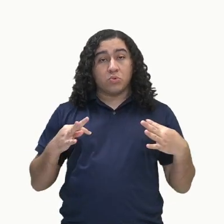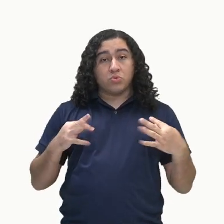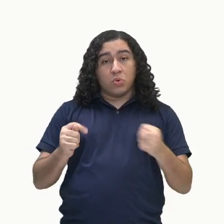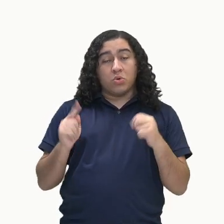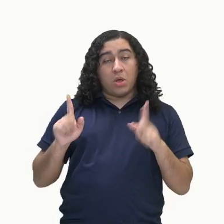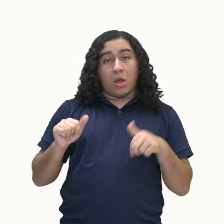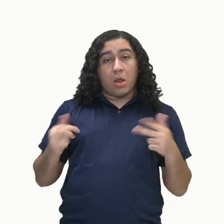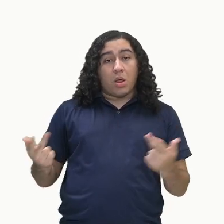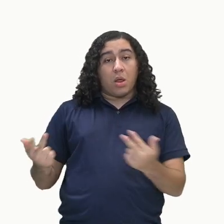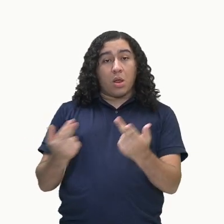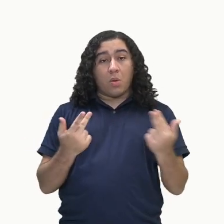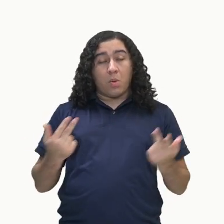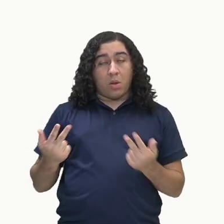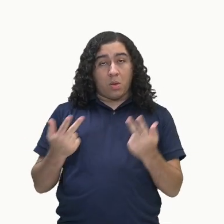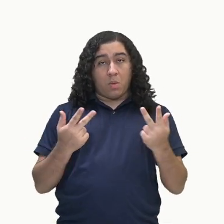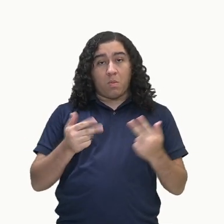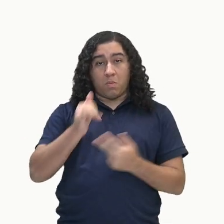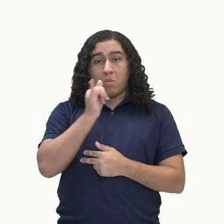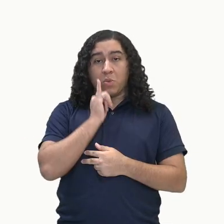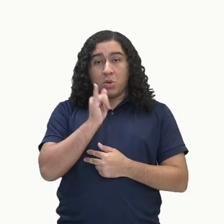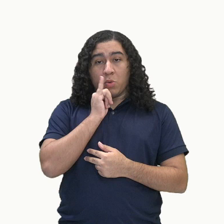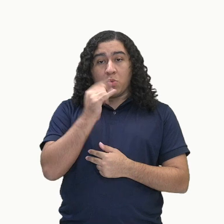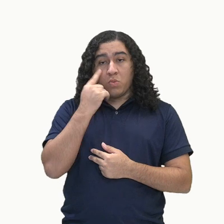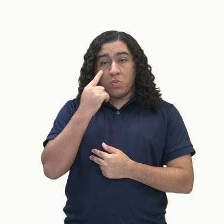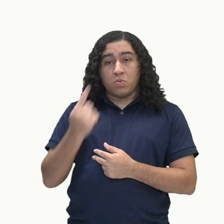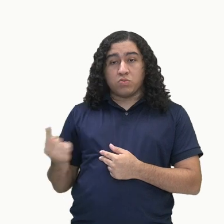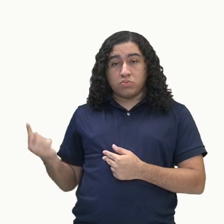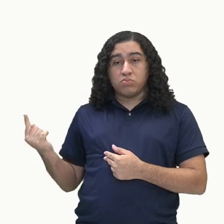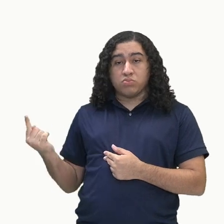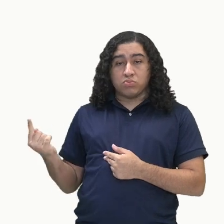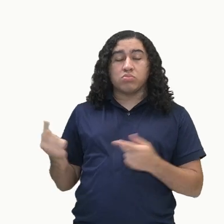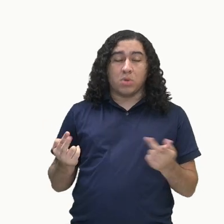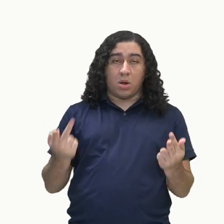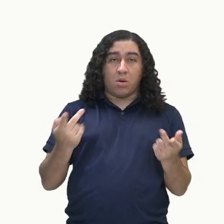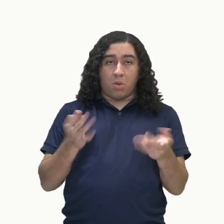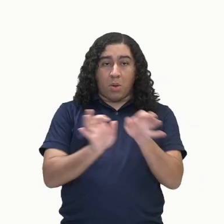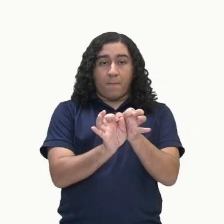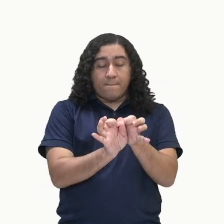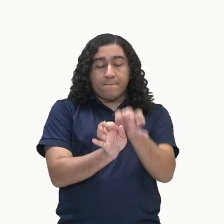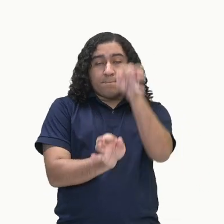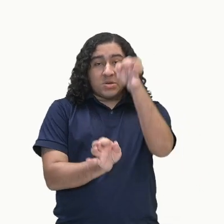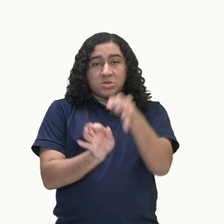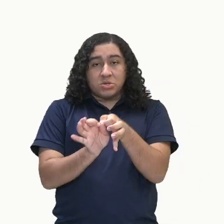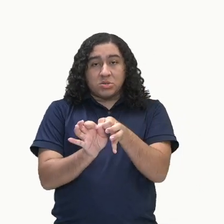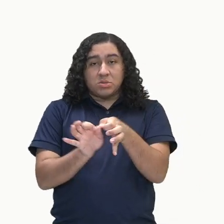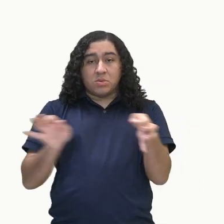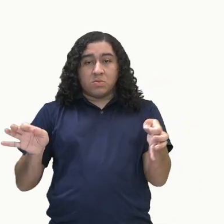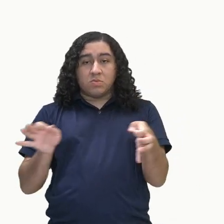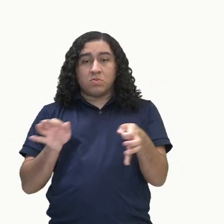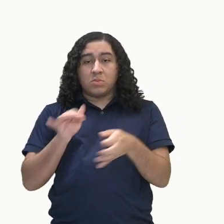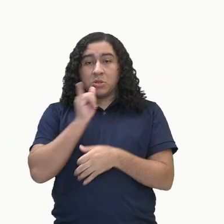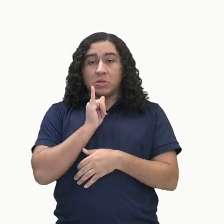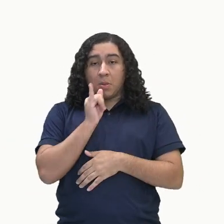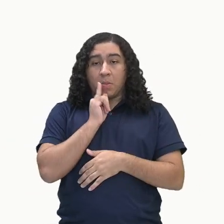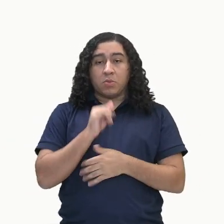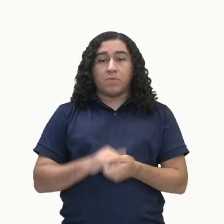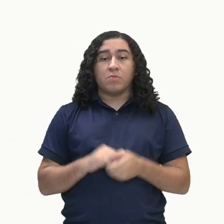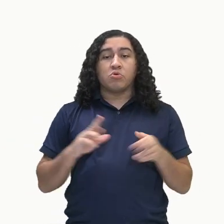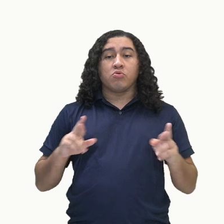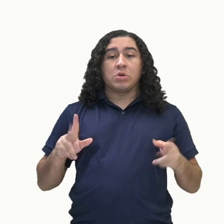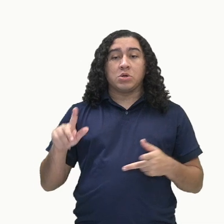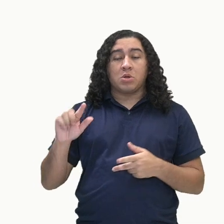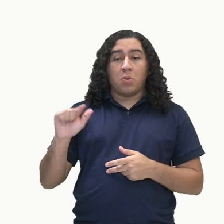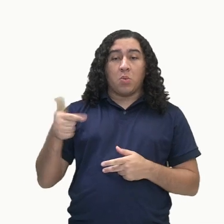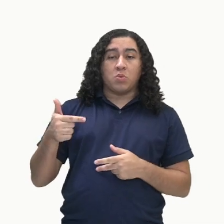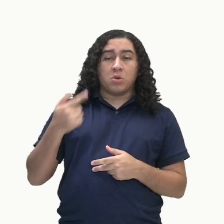tracinho. Então, significa que eles possuem a mesma medida. Por exemplo, diferente daqui. Aqui eu não